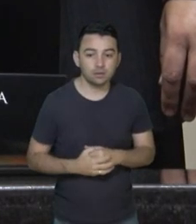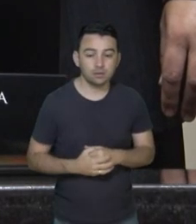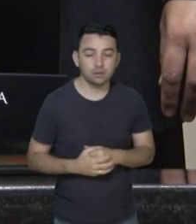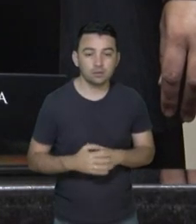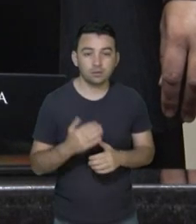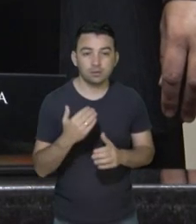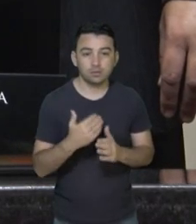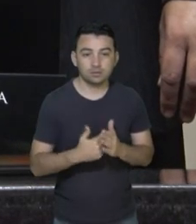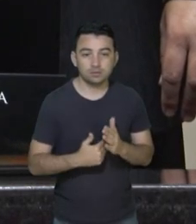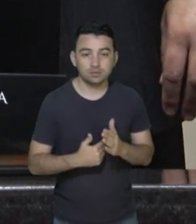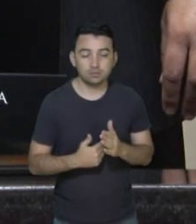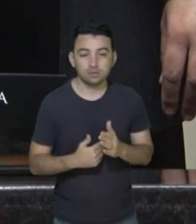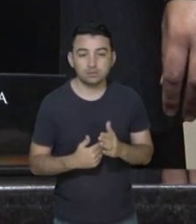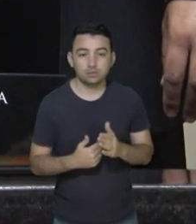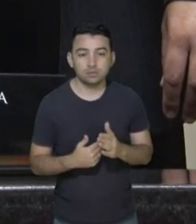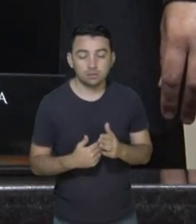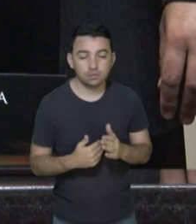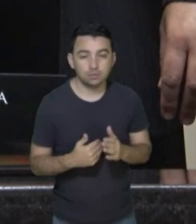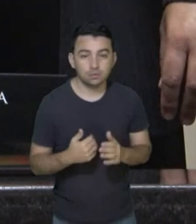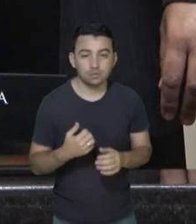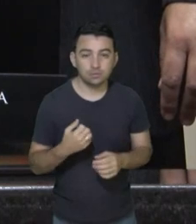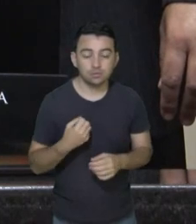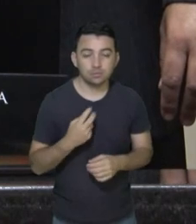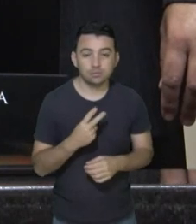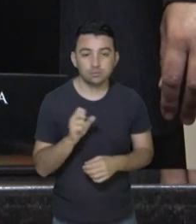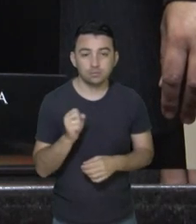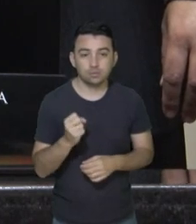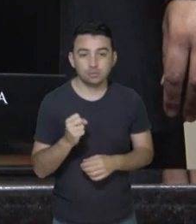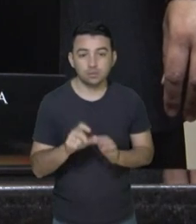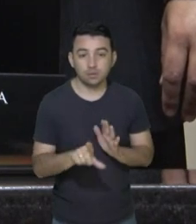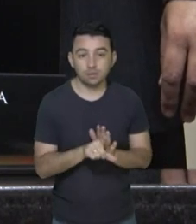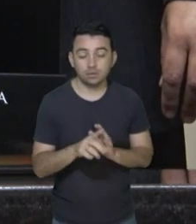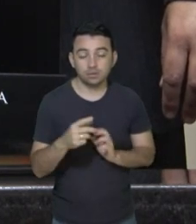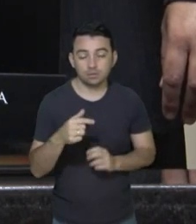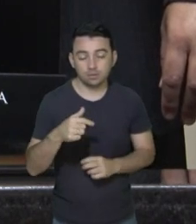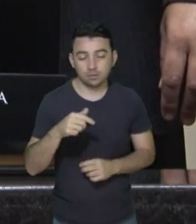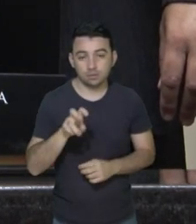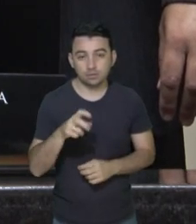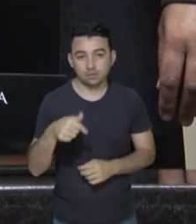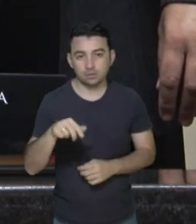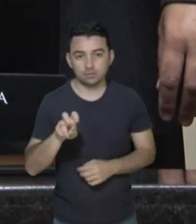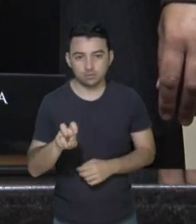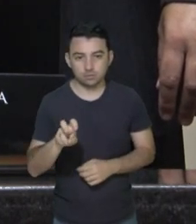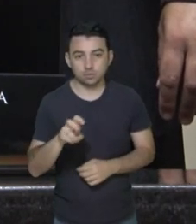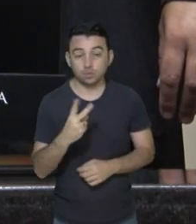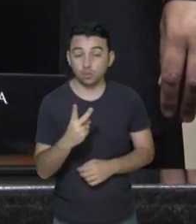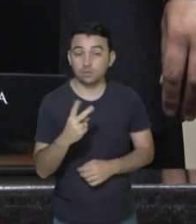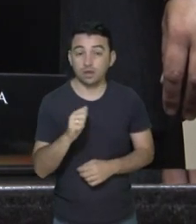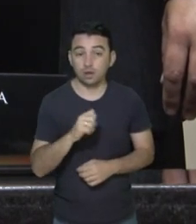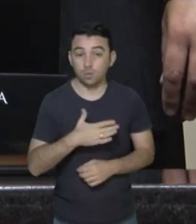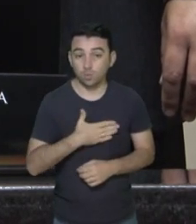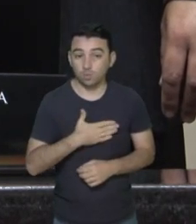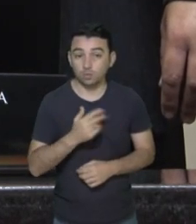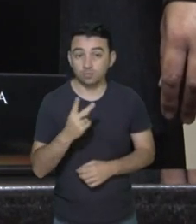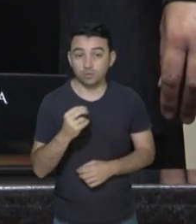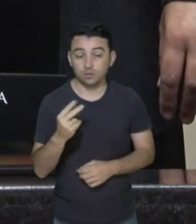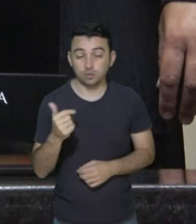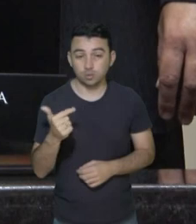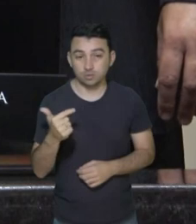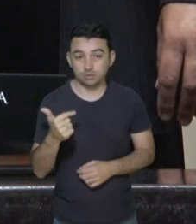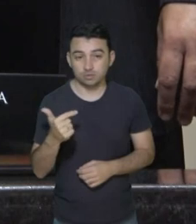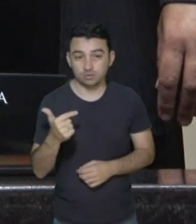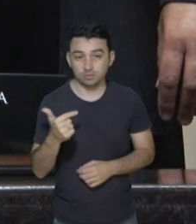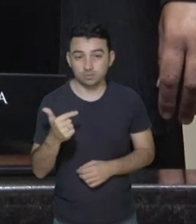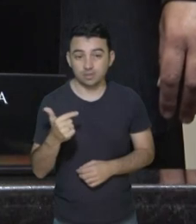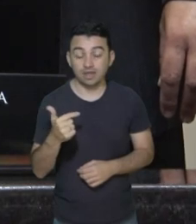artigo 28 da Lei Complementar número 575, de 2 de agosto de 2012,